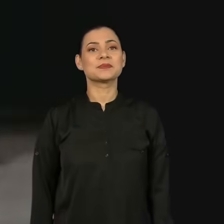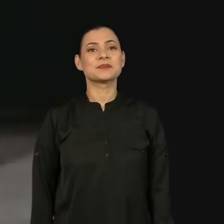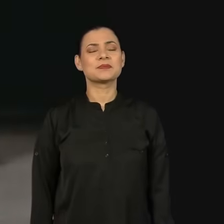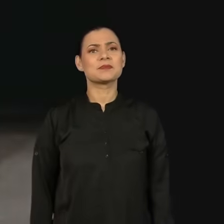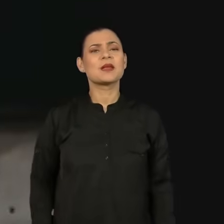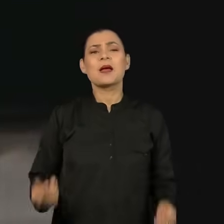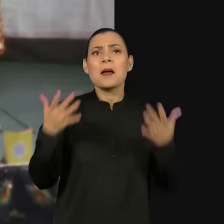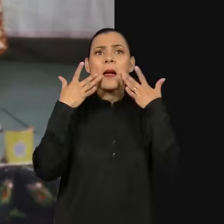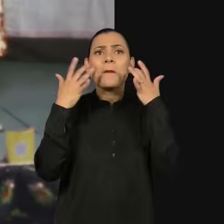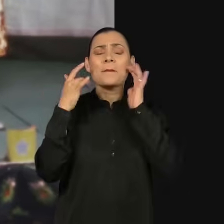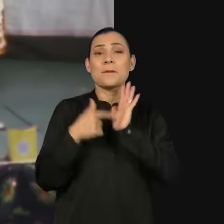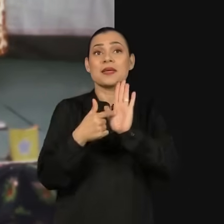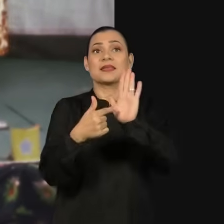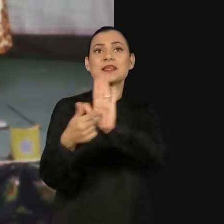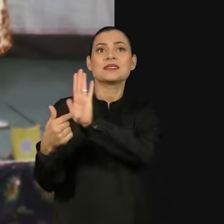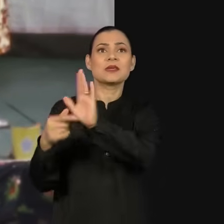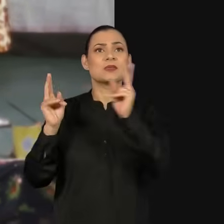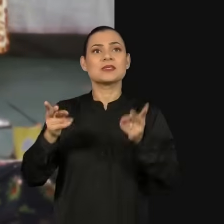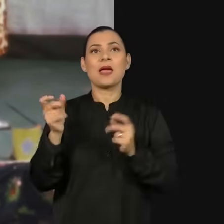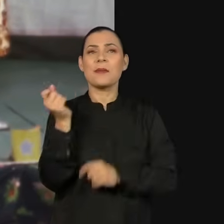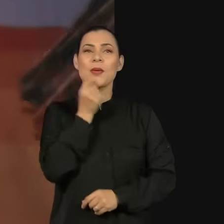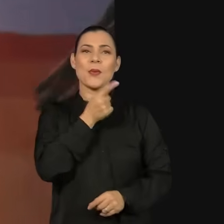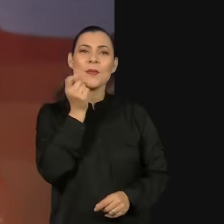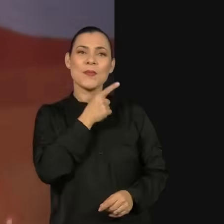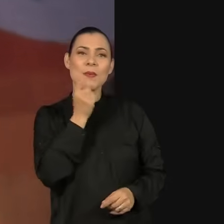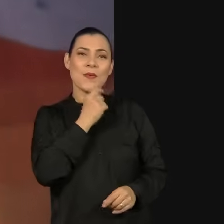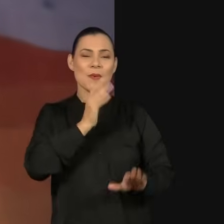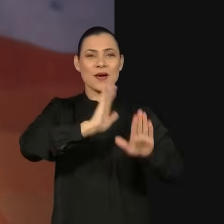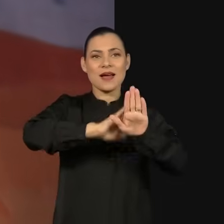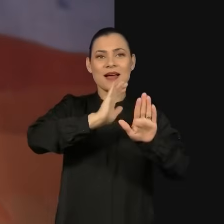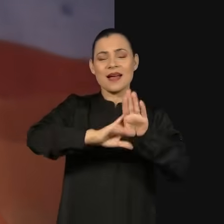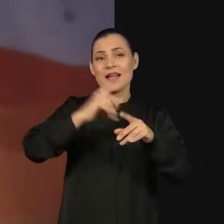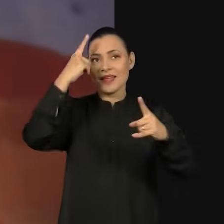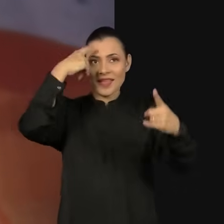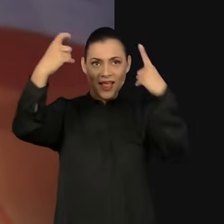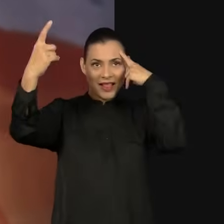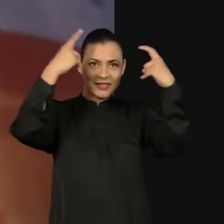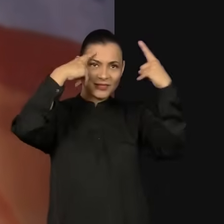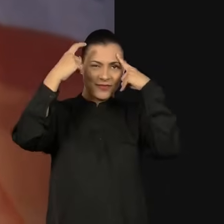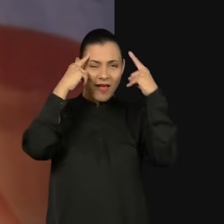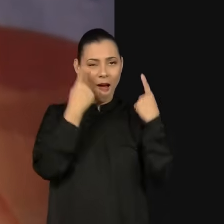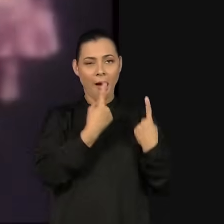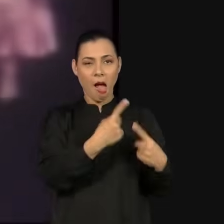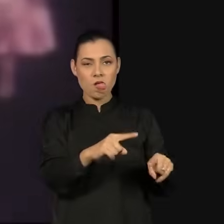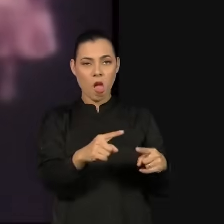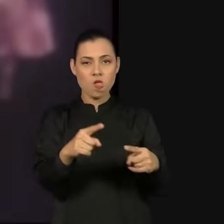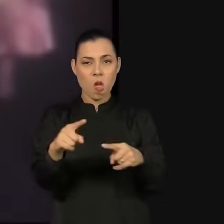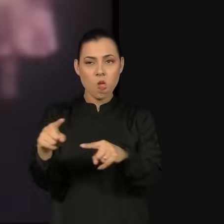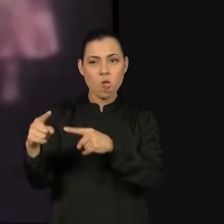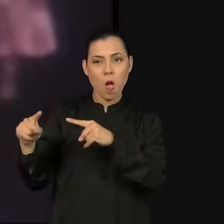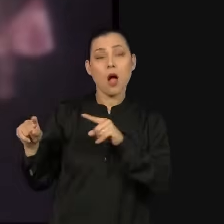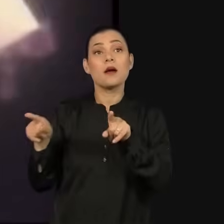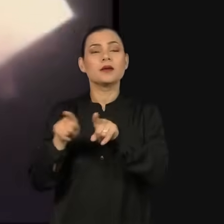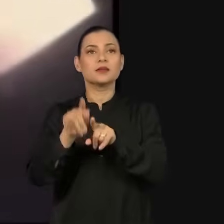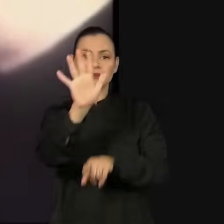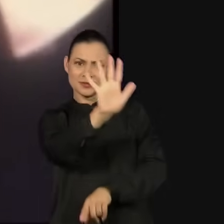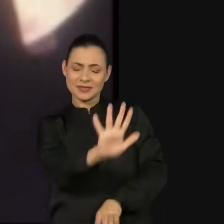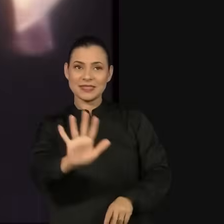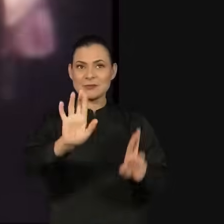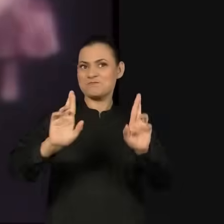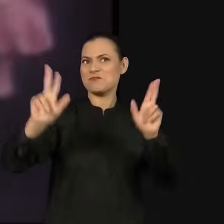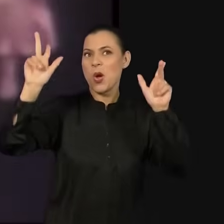Seus espetáculos eram marcados pelo humor nonsense, pela criatividade provocativa e pela estética